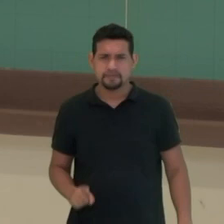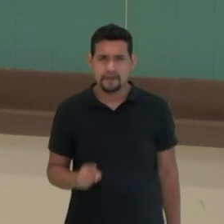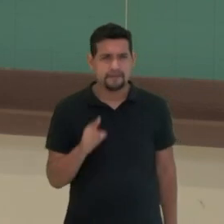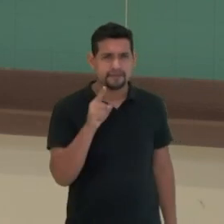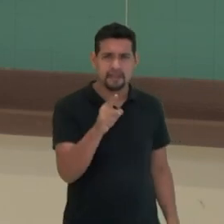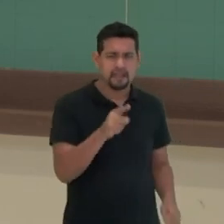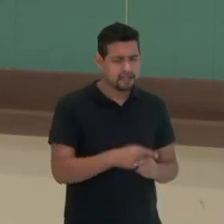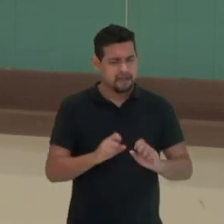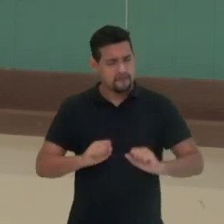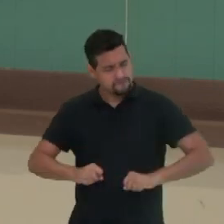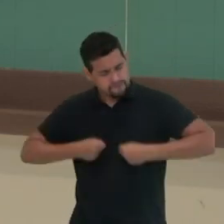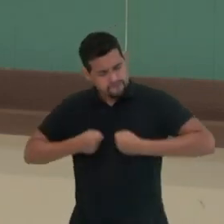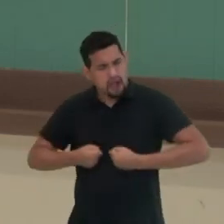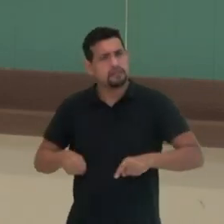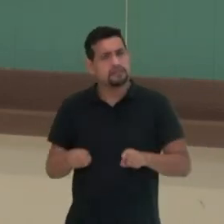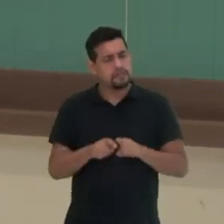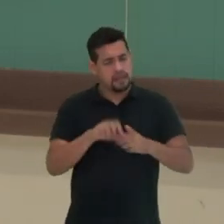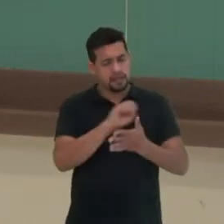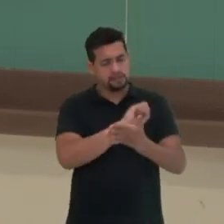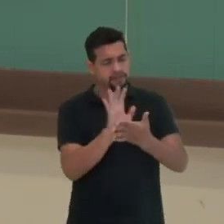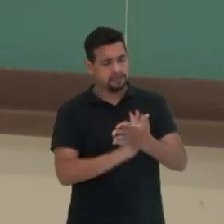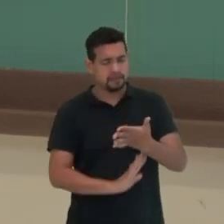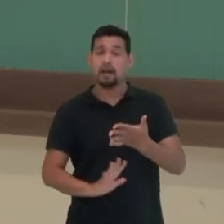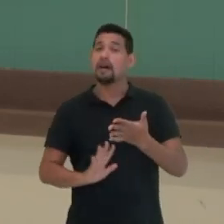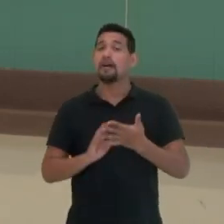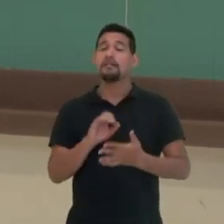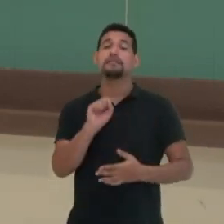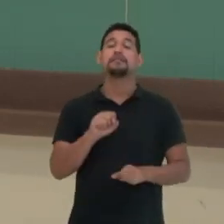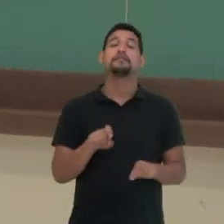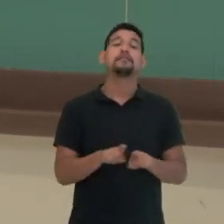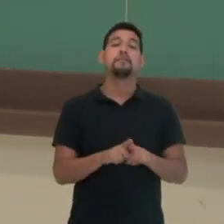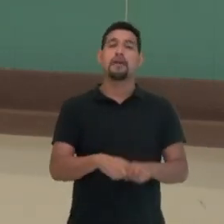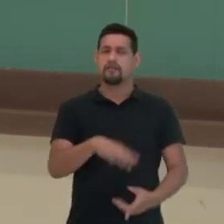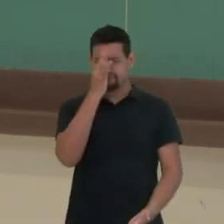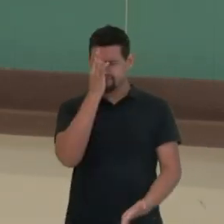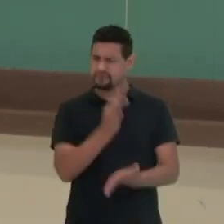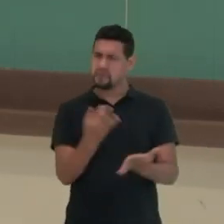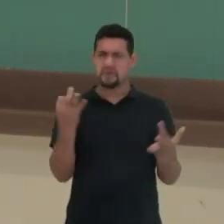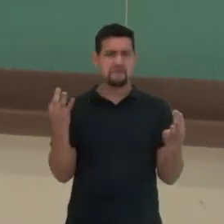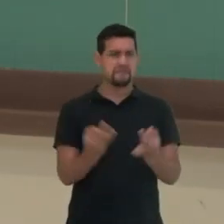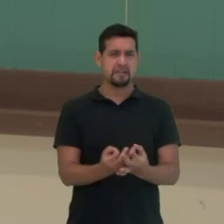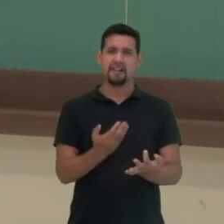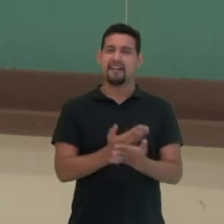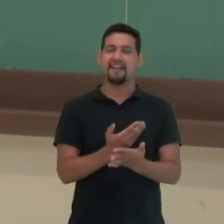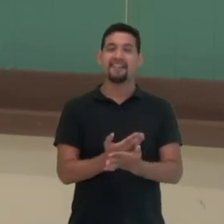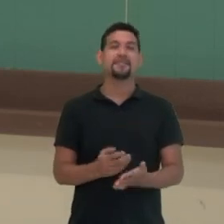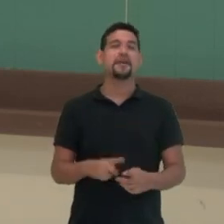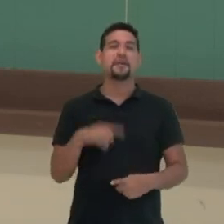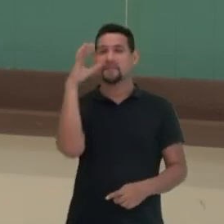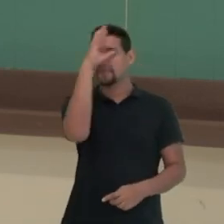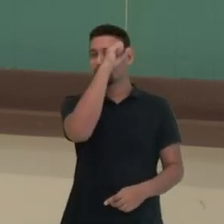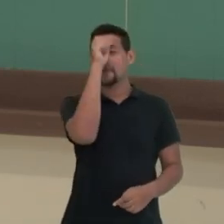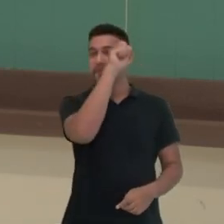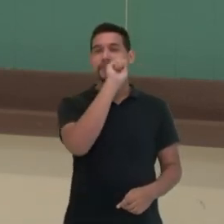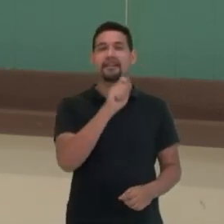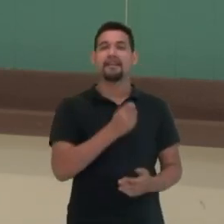pela dedicação aí com as suas atividades e com a fidelidade nas aulas, ok? O que nós vimos